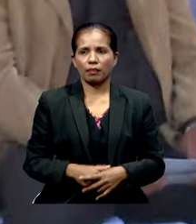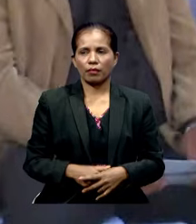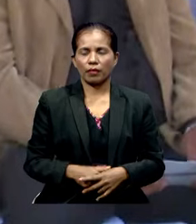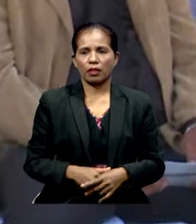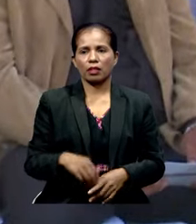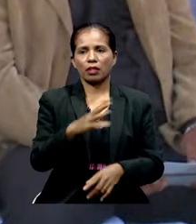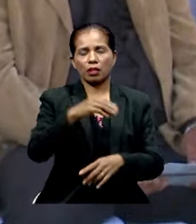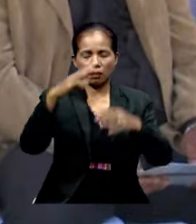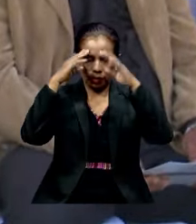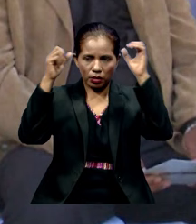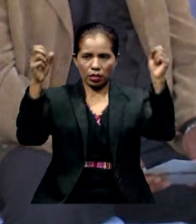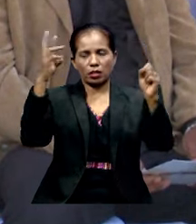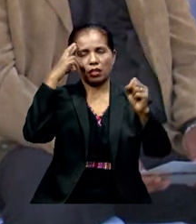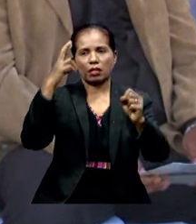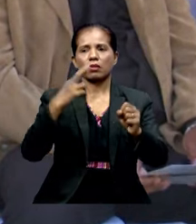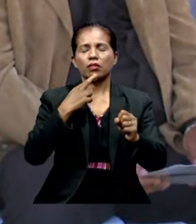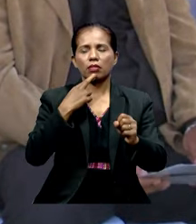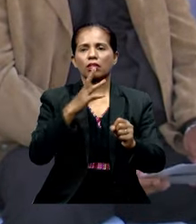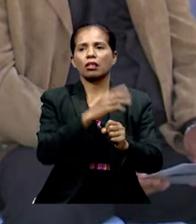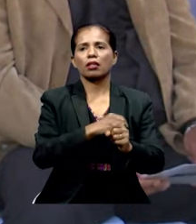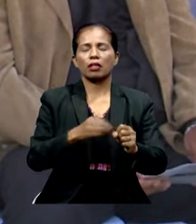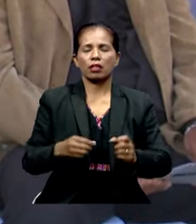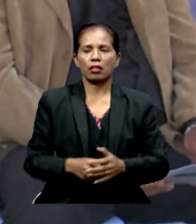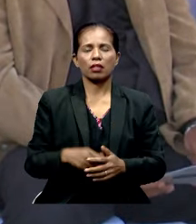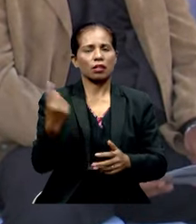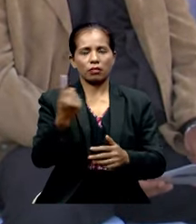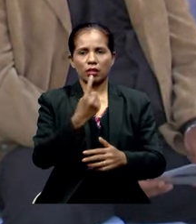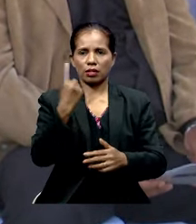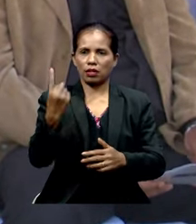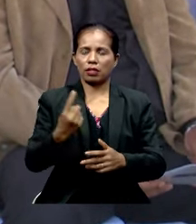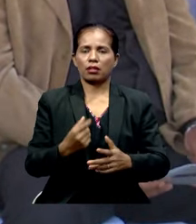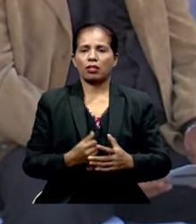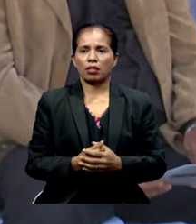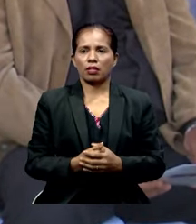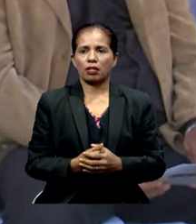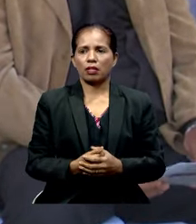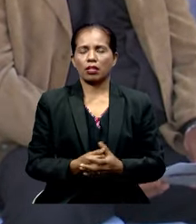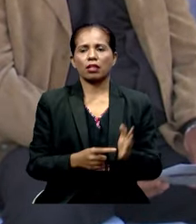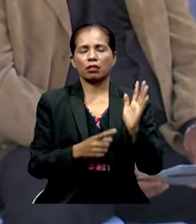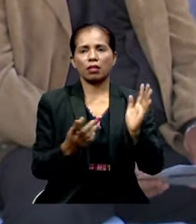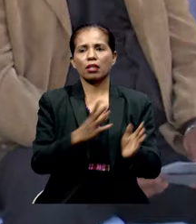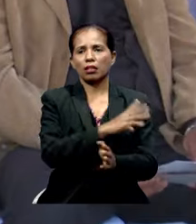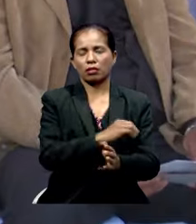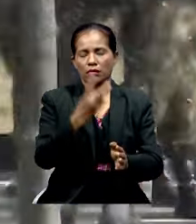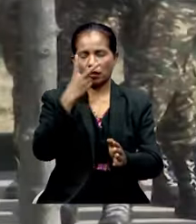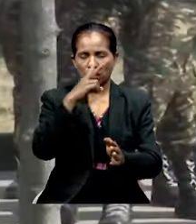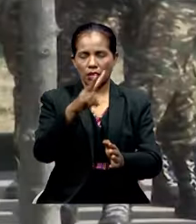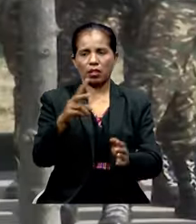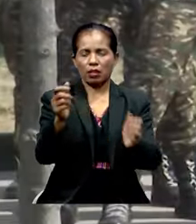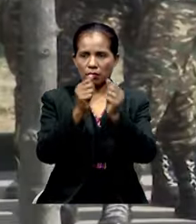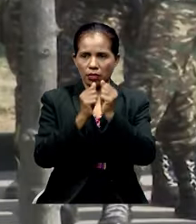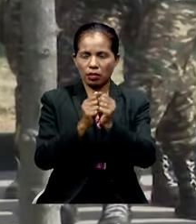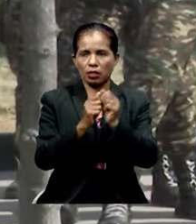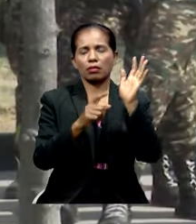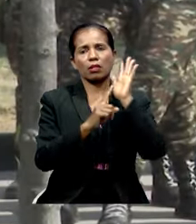Presidente José Ramos Horta de que sempre estaremos aqui para